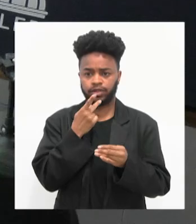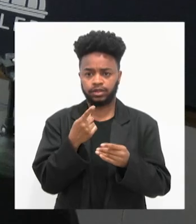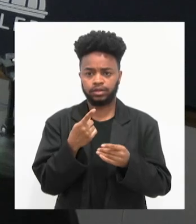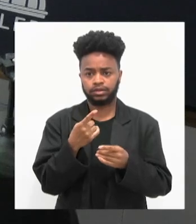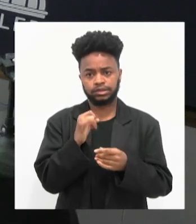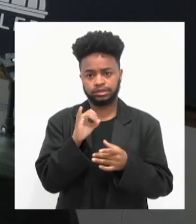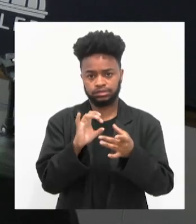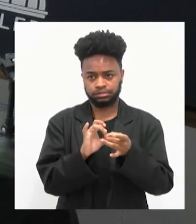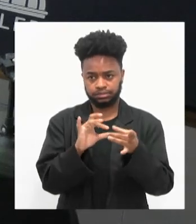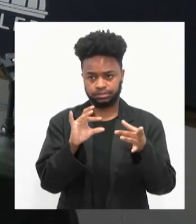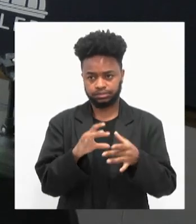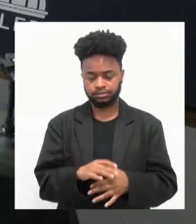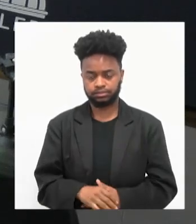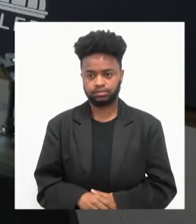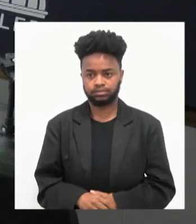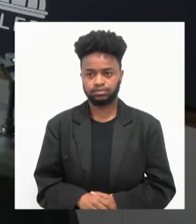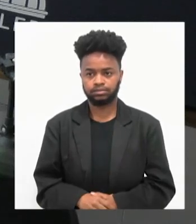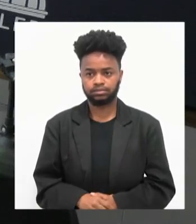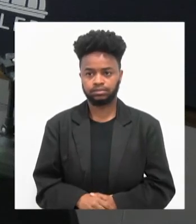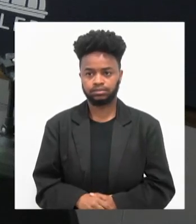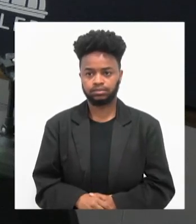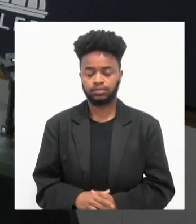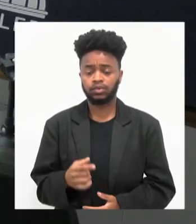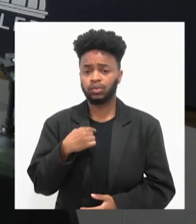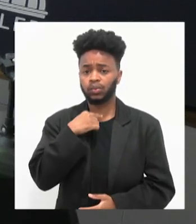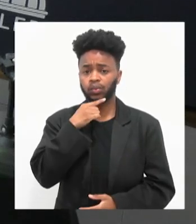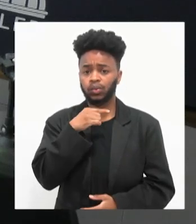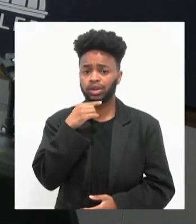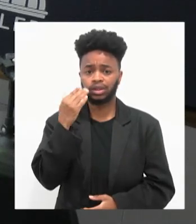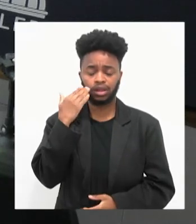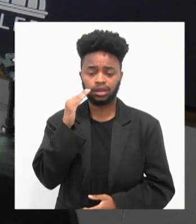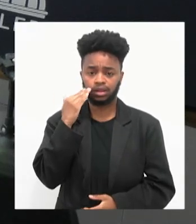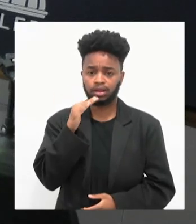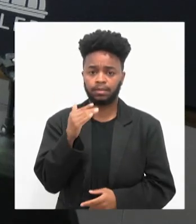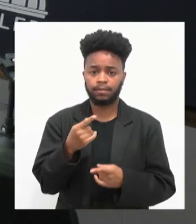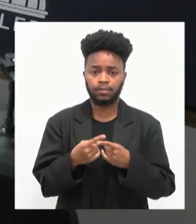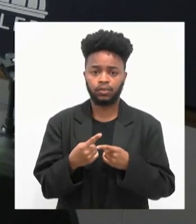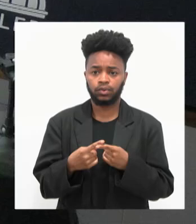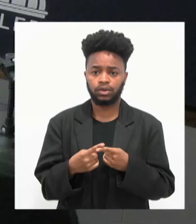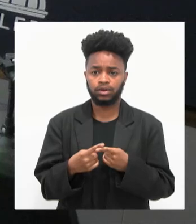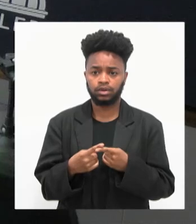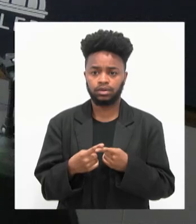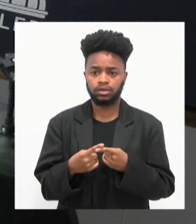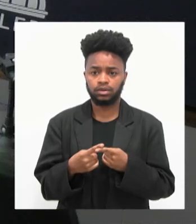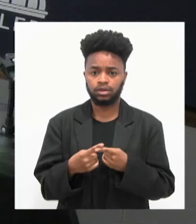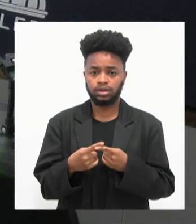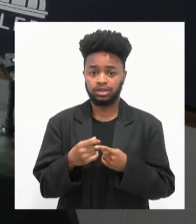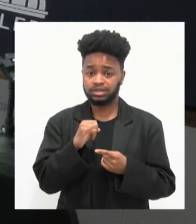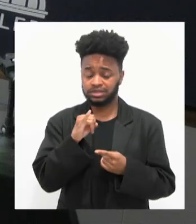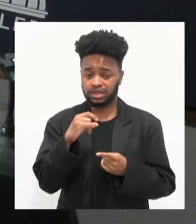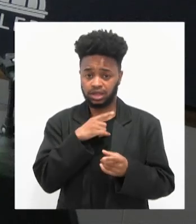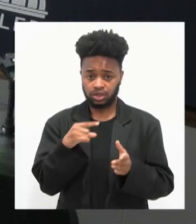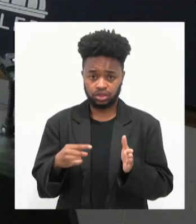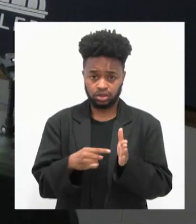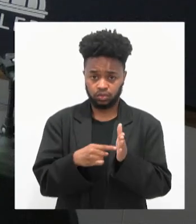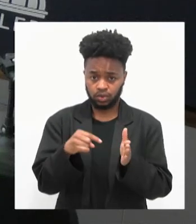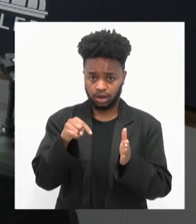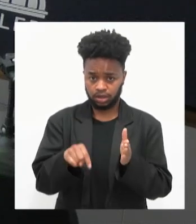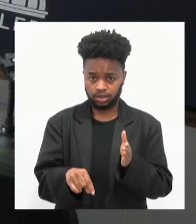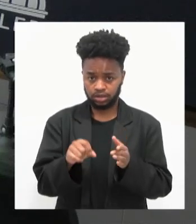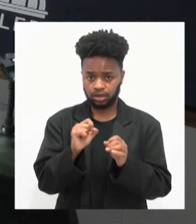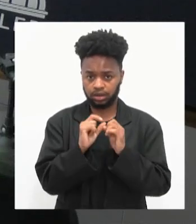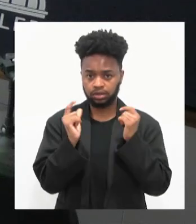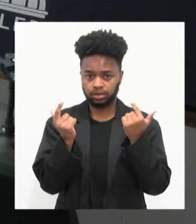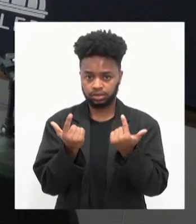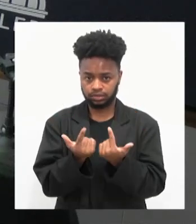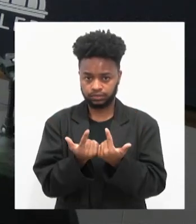aqui, presidente. Eu não consigo entender o porquê, se denúncias chegam aqui na casa,